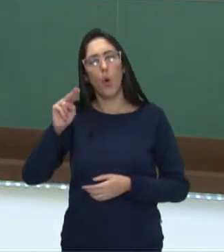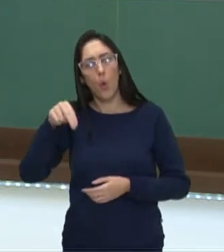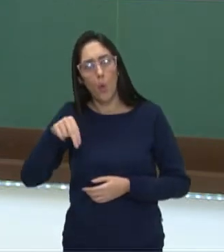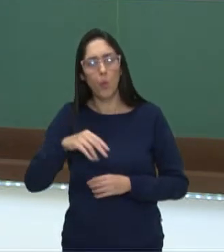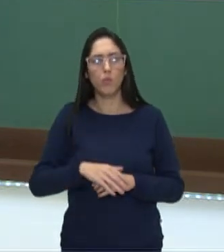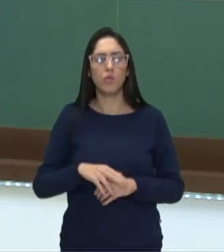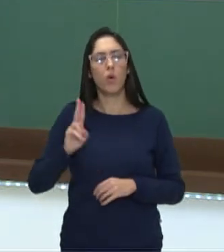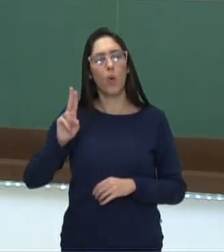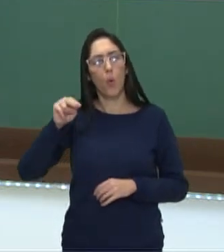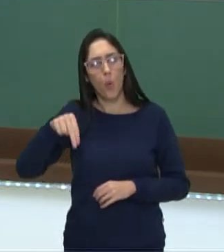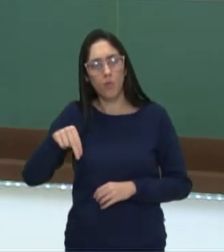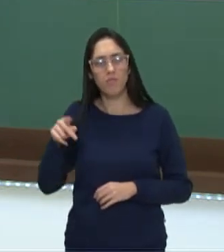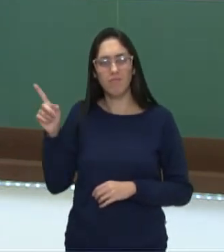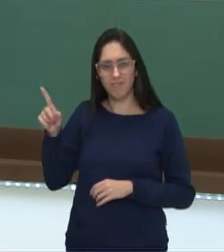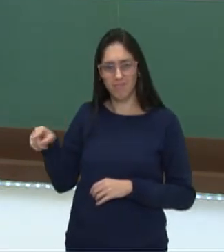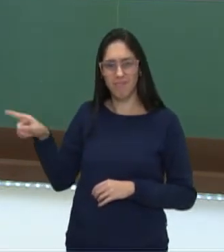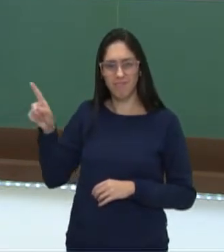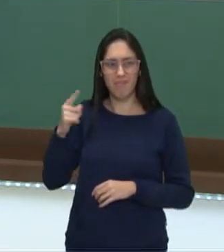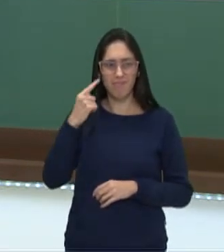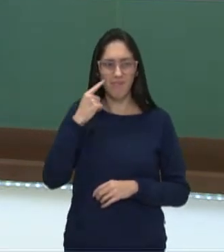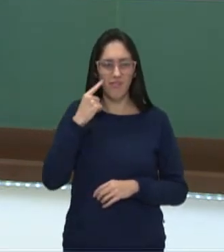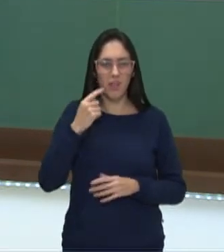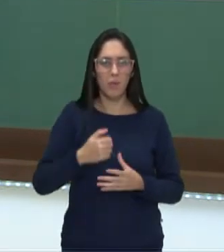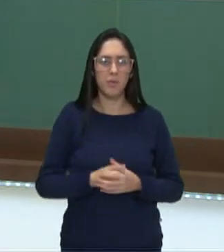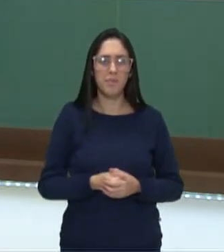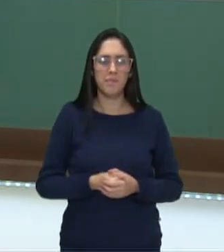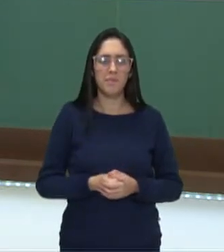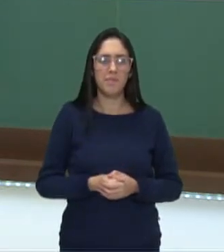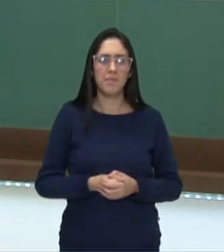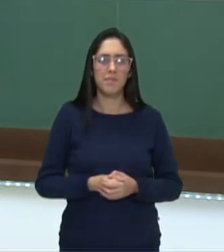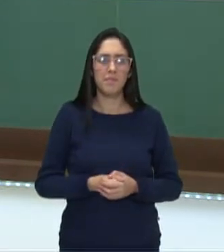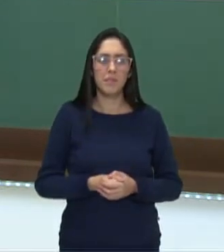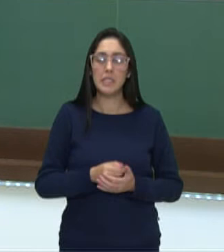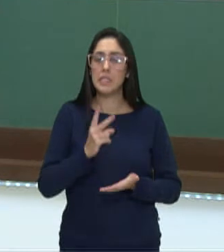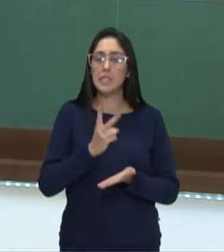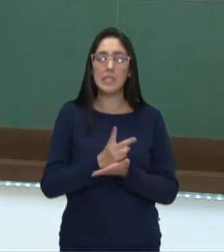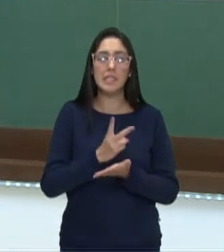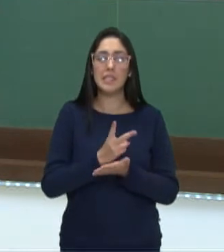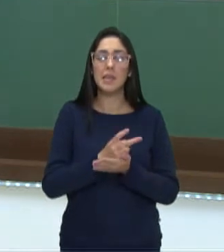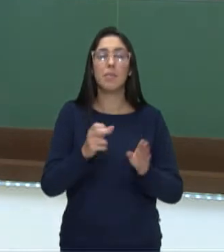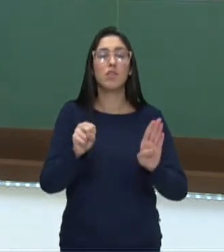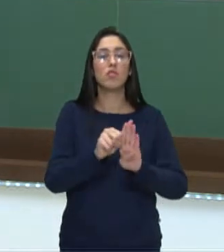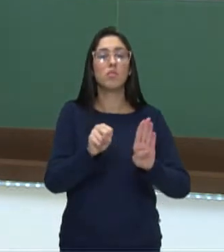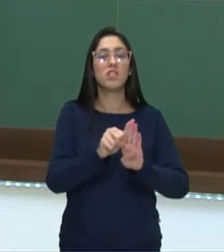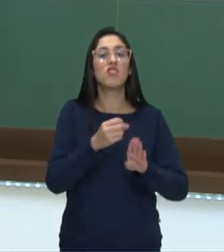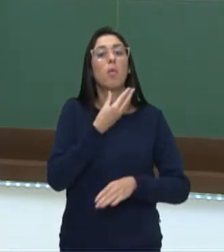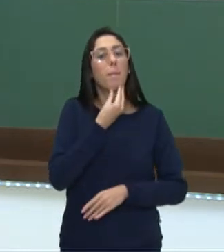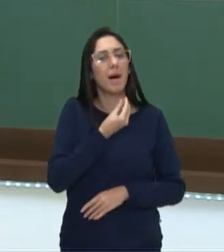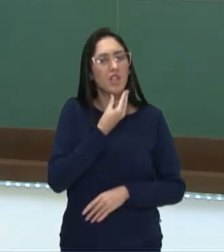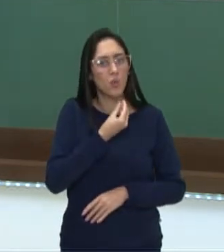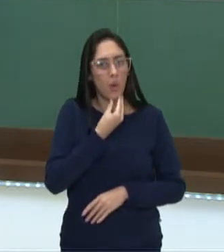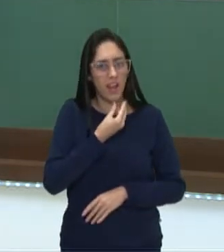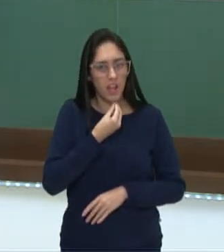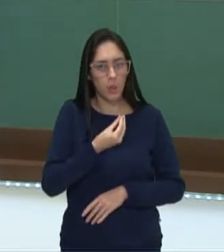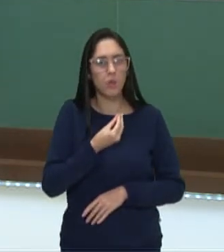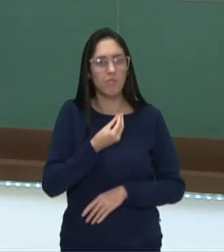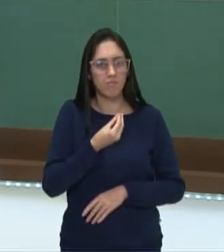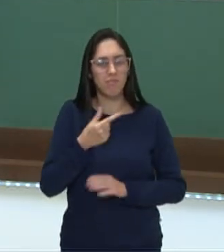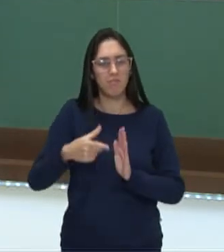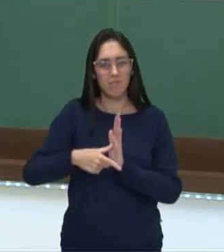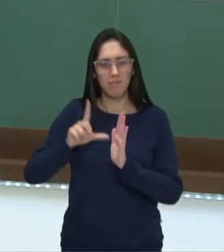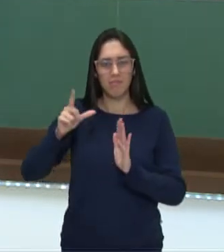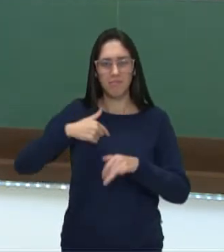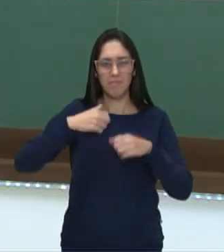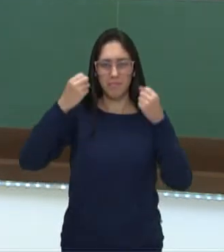documento, contacto. Sempre aqui, ó, substantivos masculinos, como eu havia apontado no slide